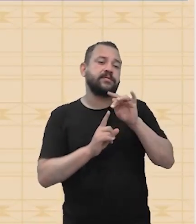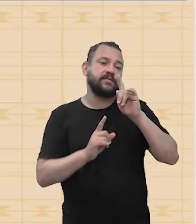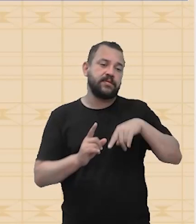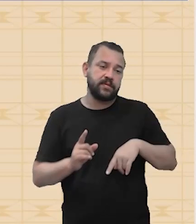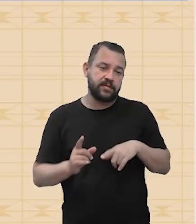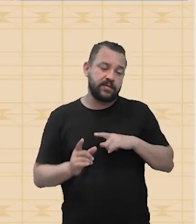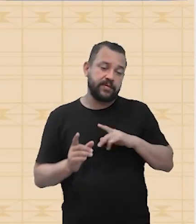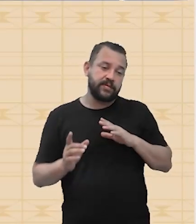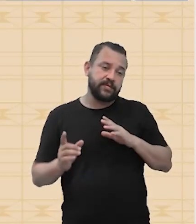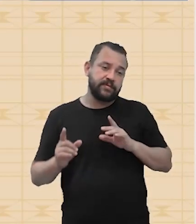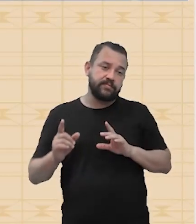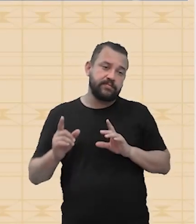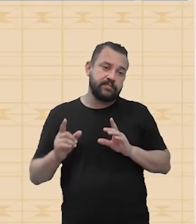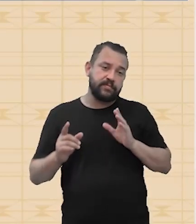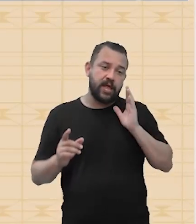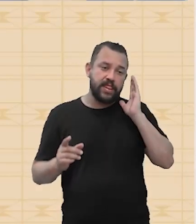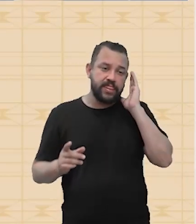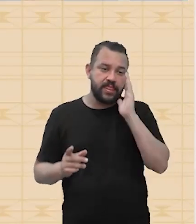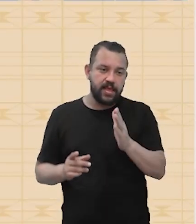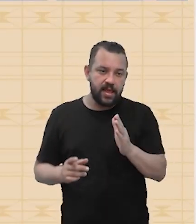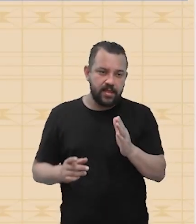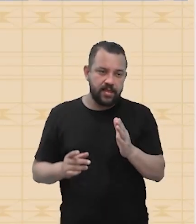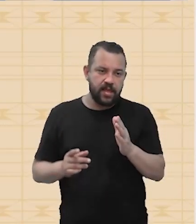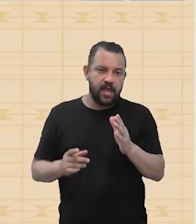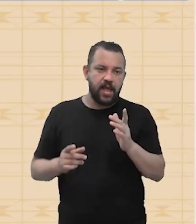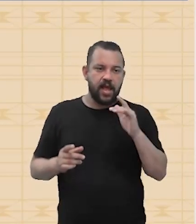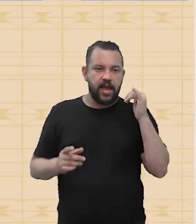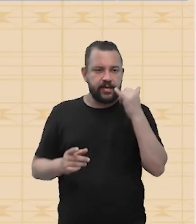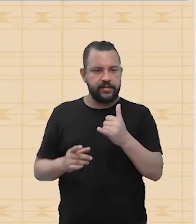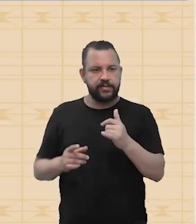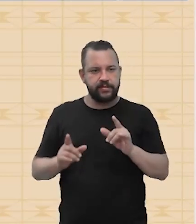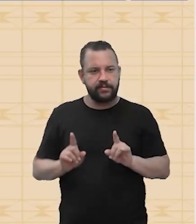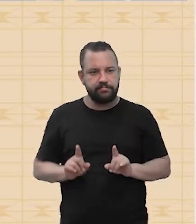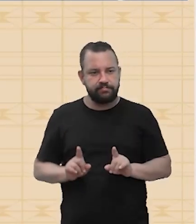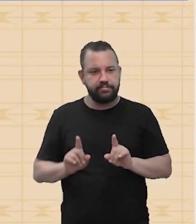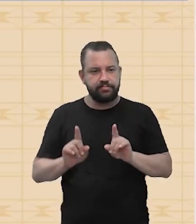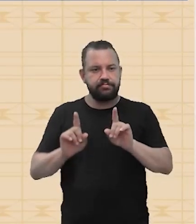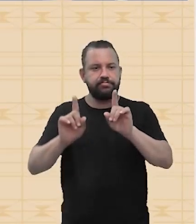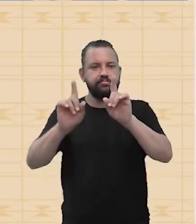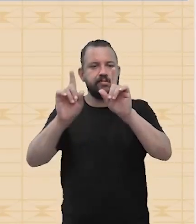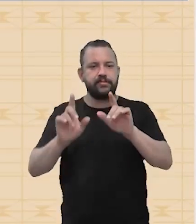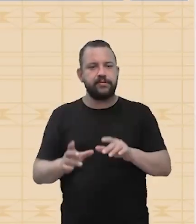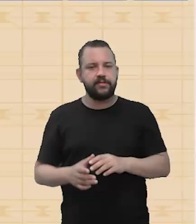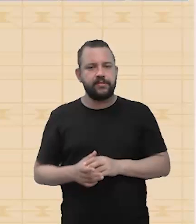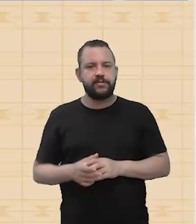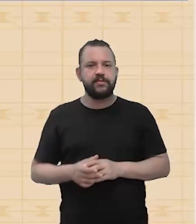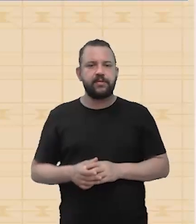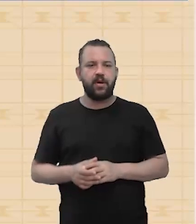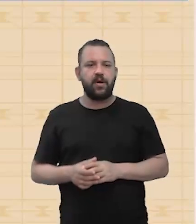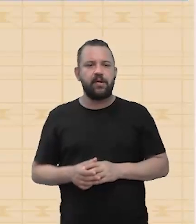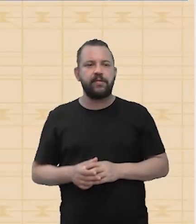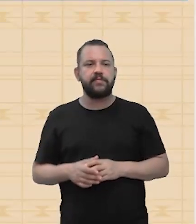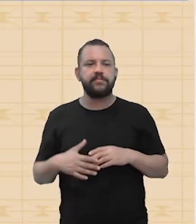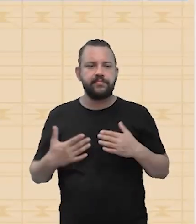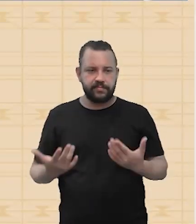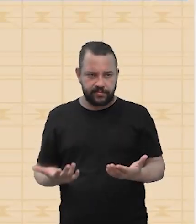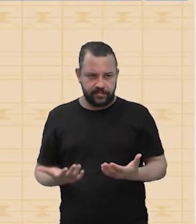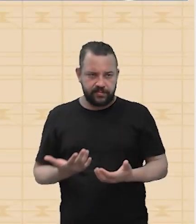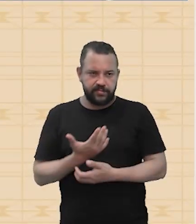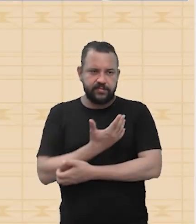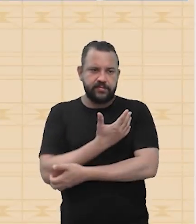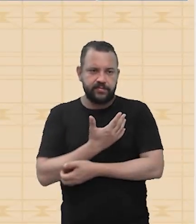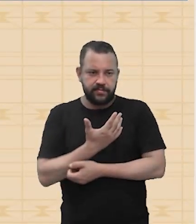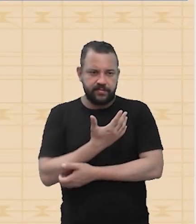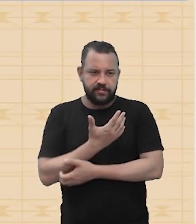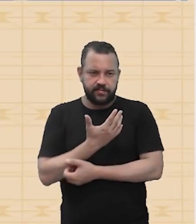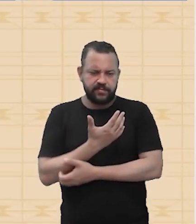diretamente proporcional à energia cinética que a molécula tem, exatamente por ela estar em movimento. E aí você diz,